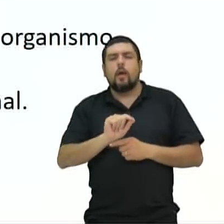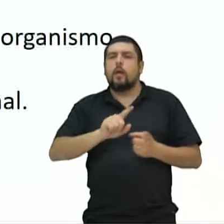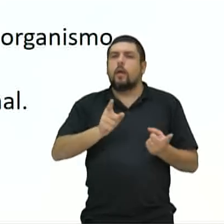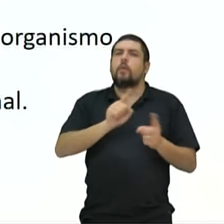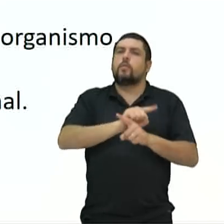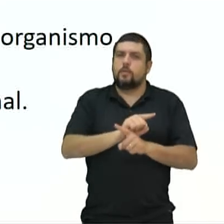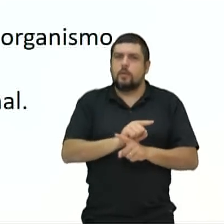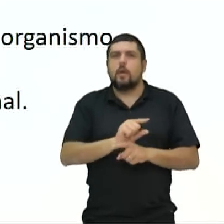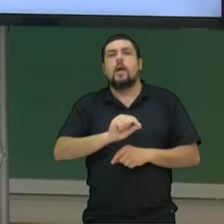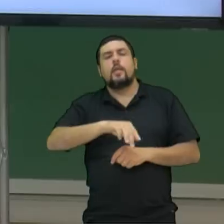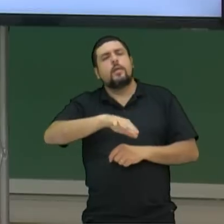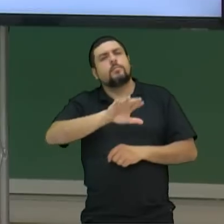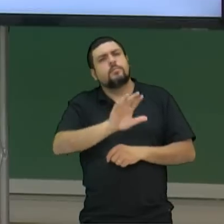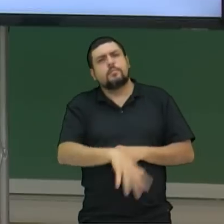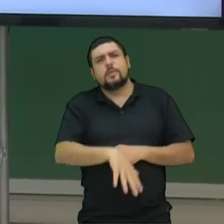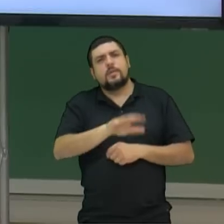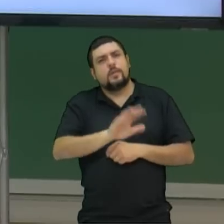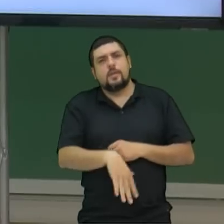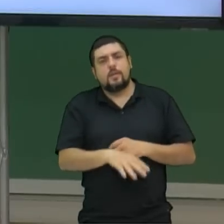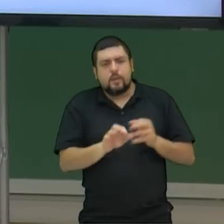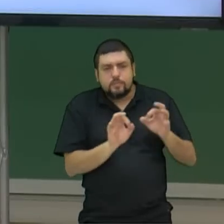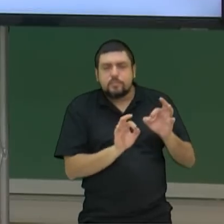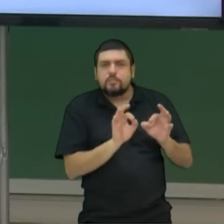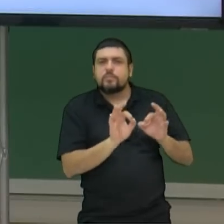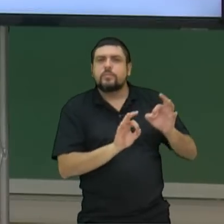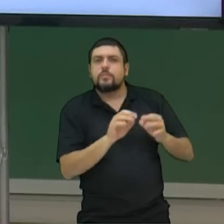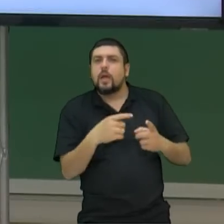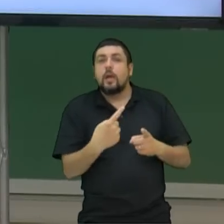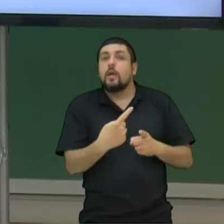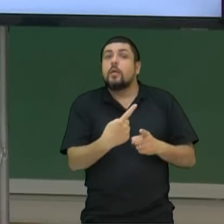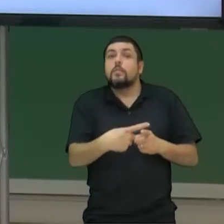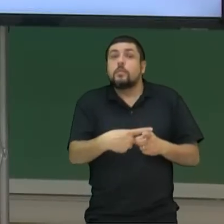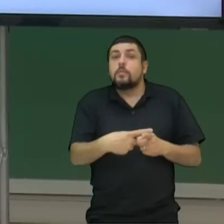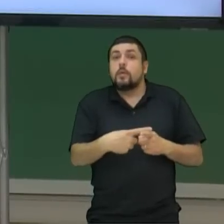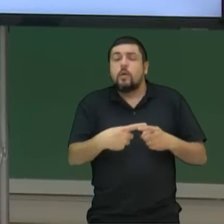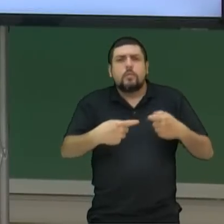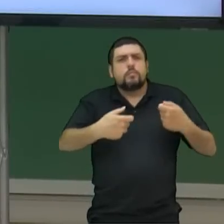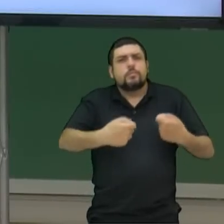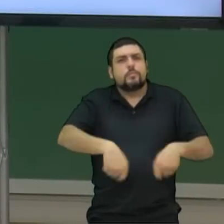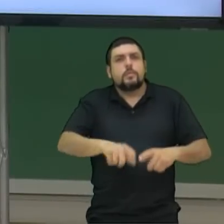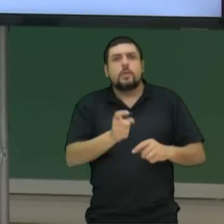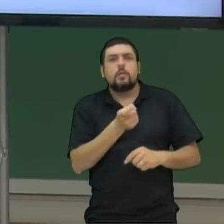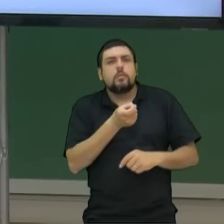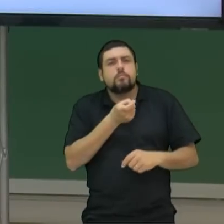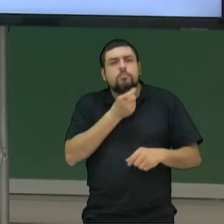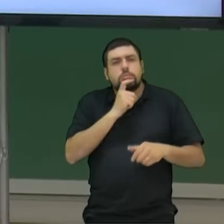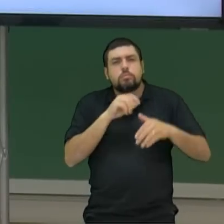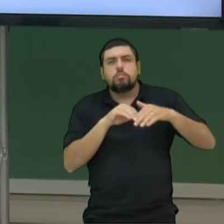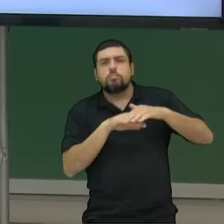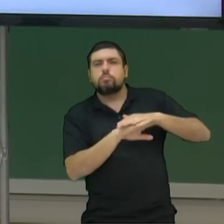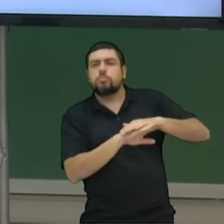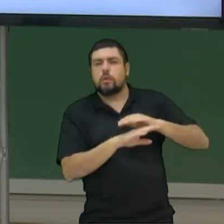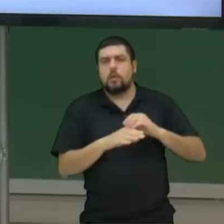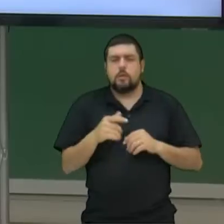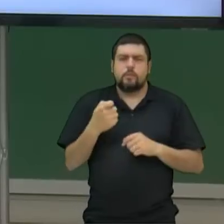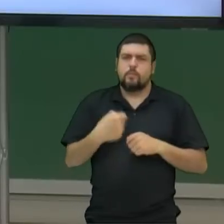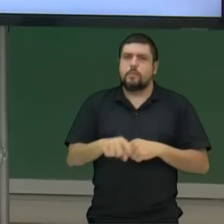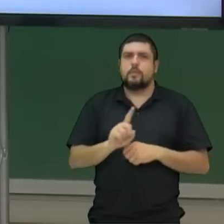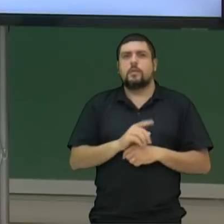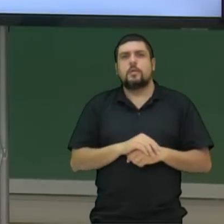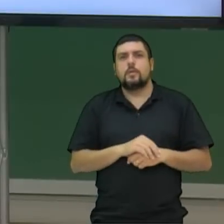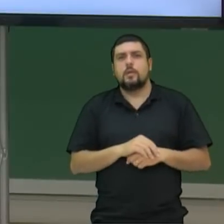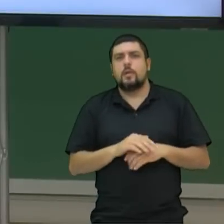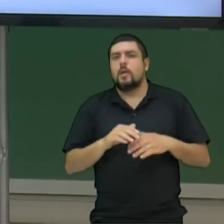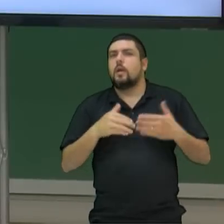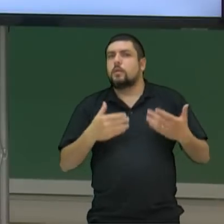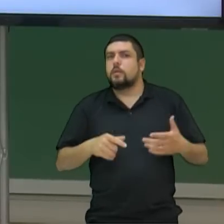vantagens dela é que ela tem um baixo custo de manutenção, porque ela não necessita de refrigeração? O fato dela não necessitar de refrigeração